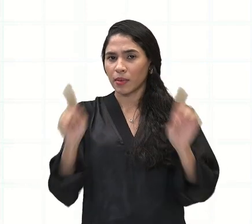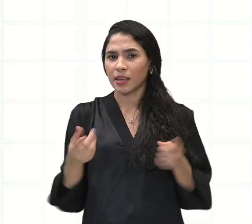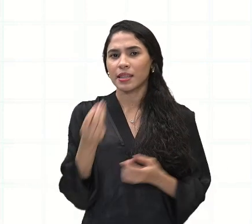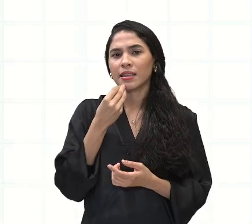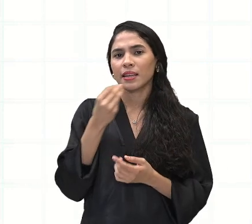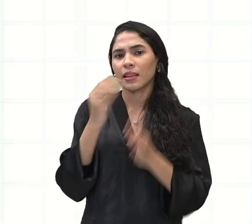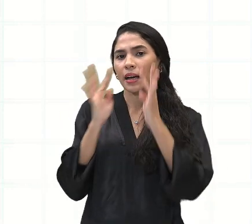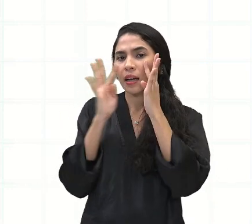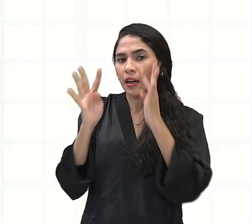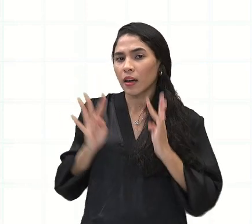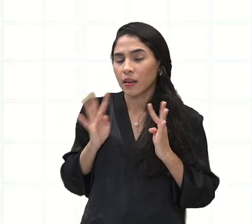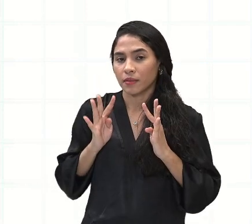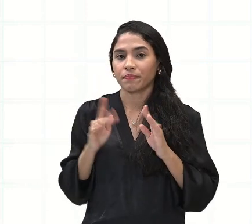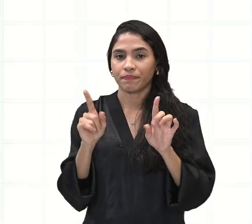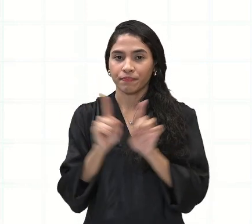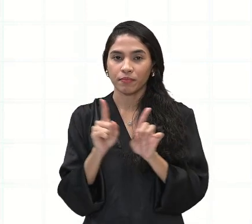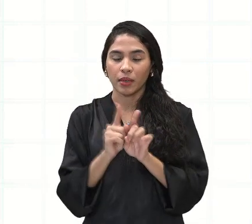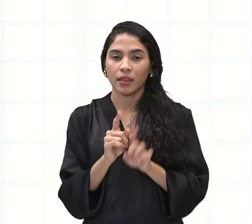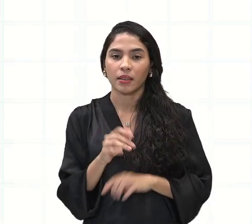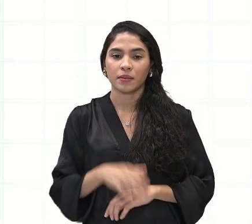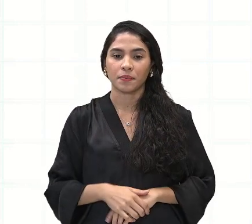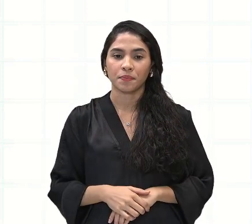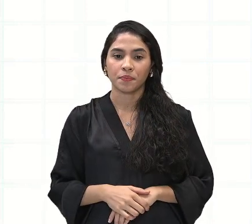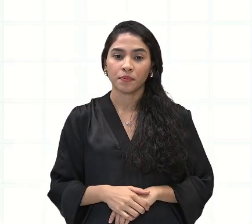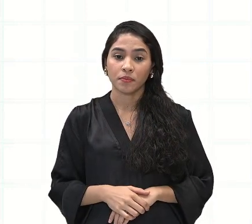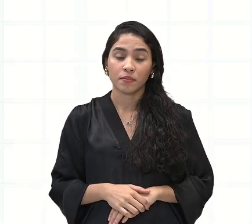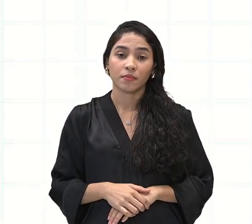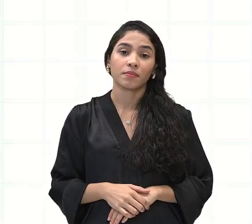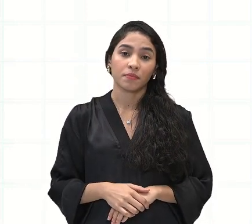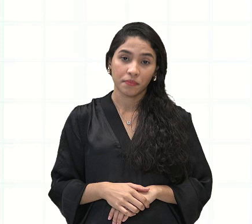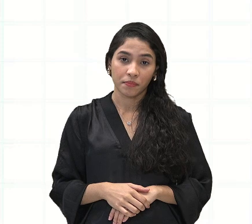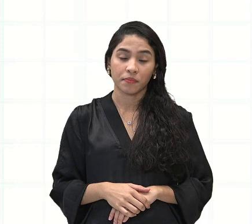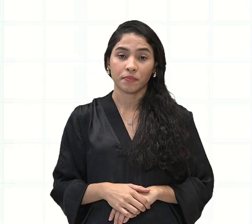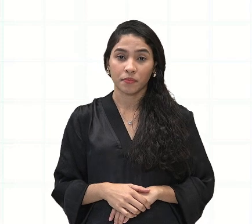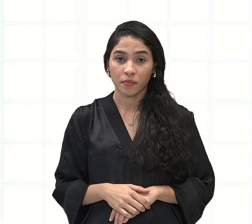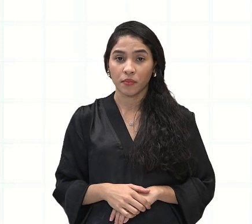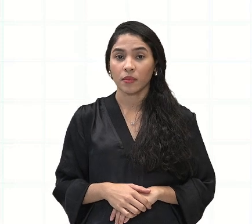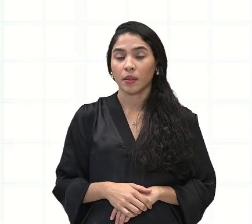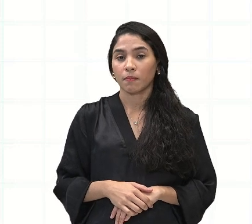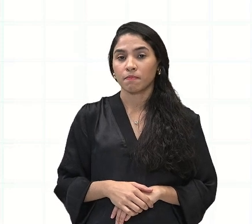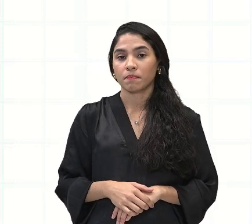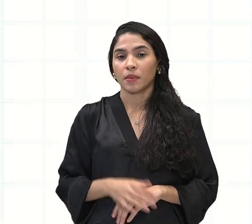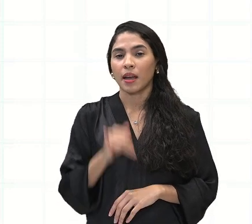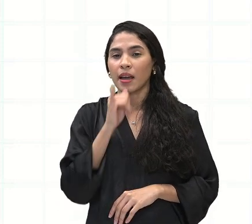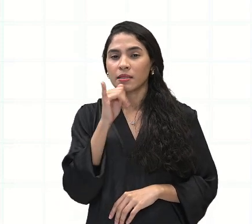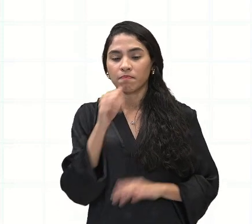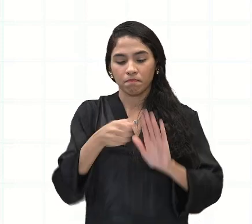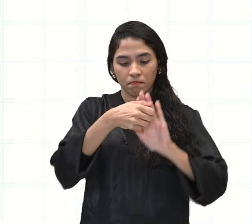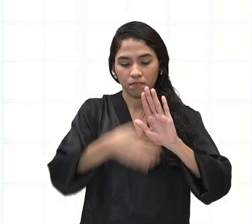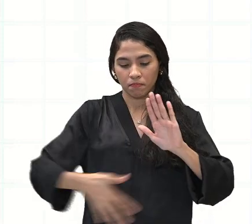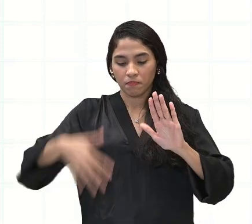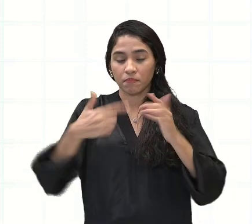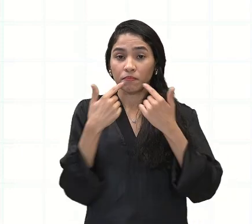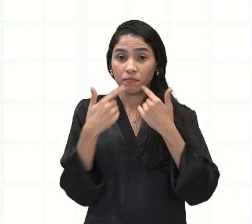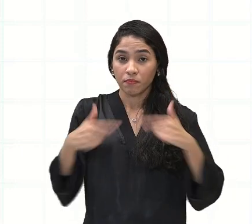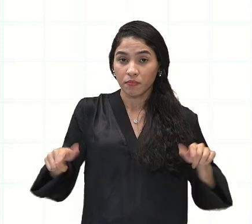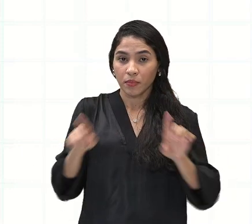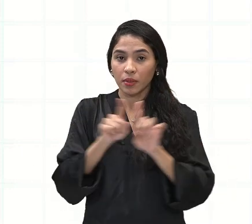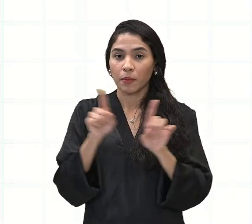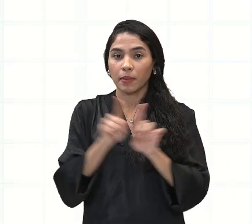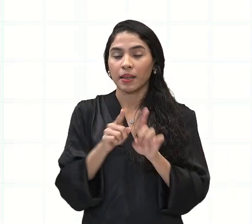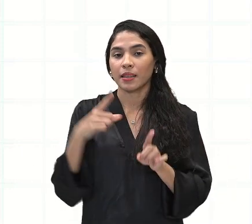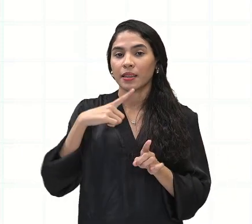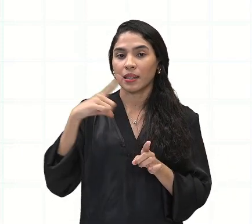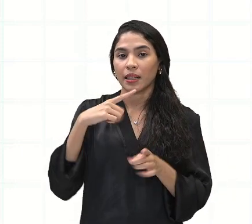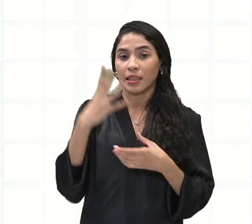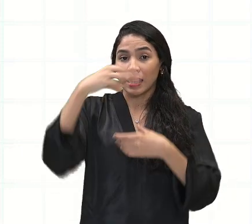ponto. Também a gente acaba sendo bastante repetitivo em falar que as figuras de linguagem também aparecem bastante